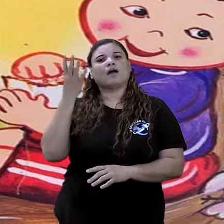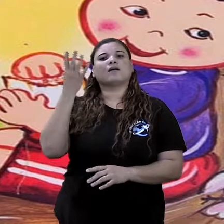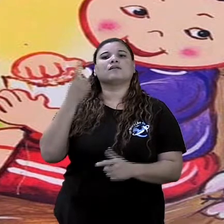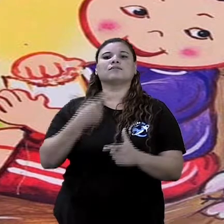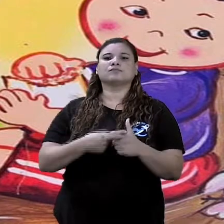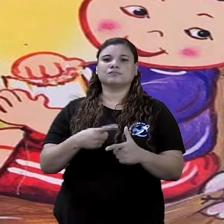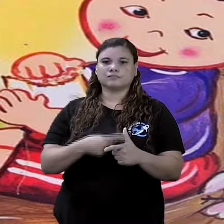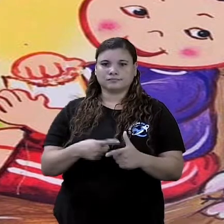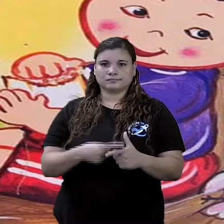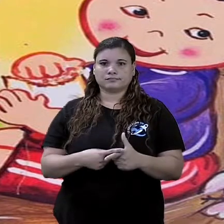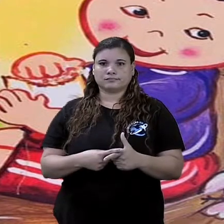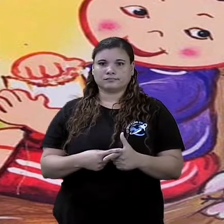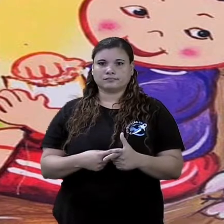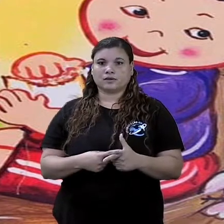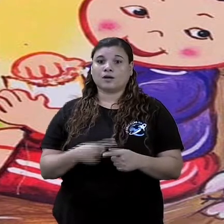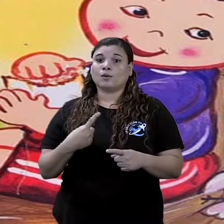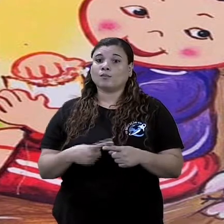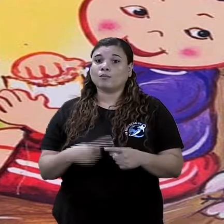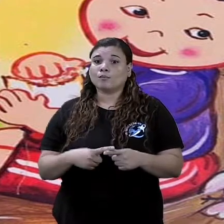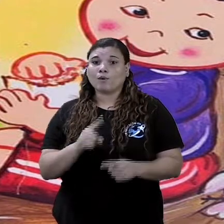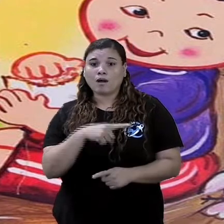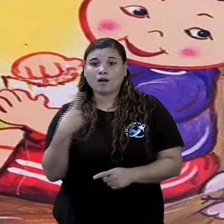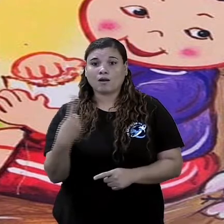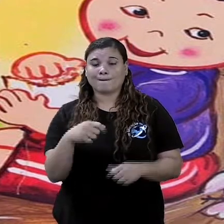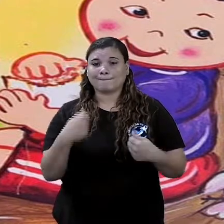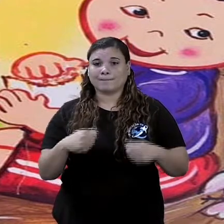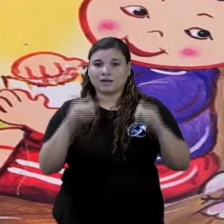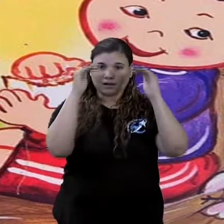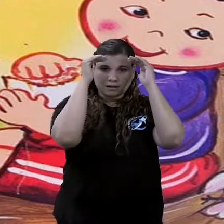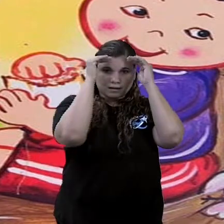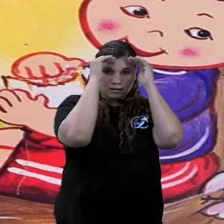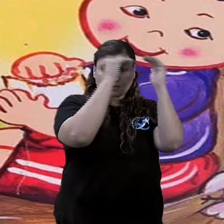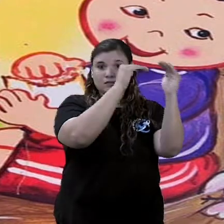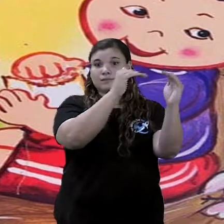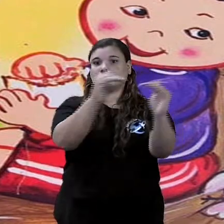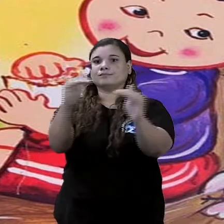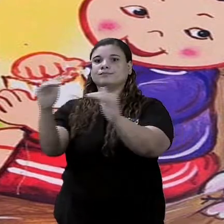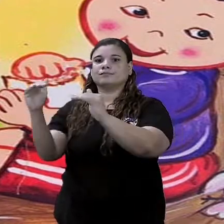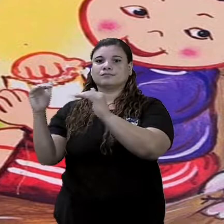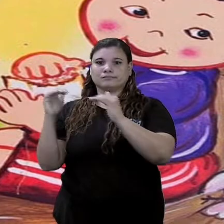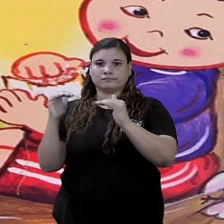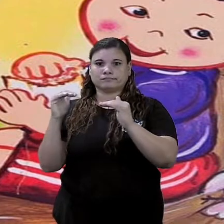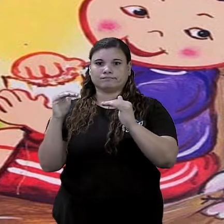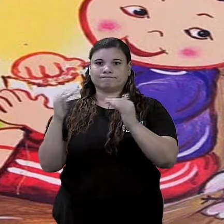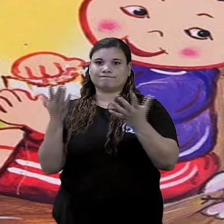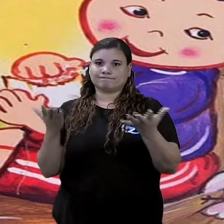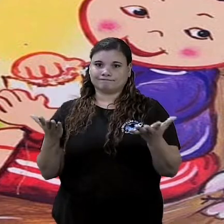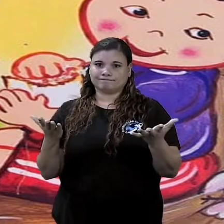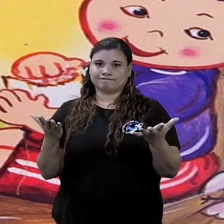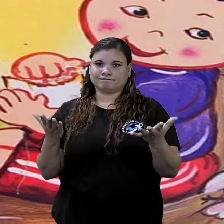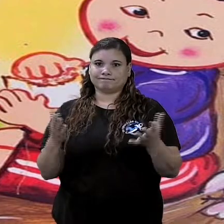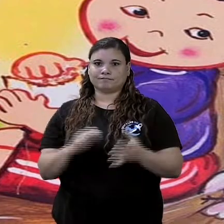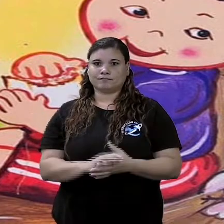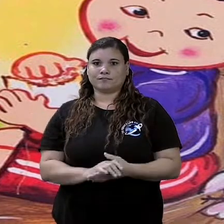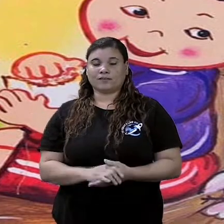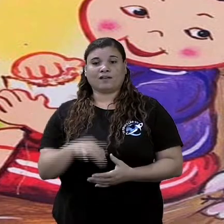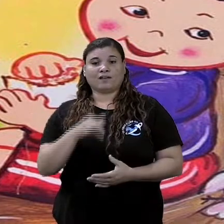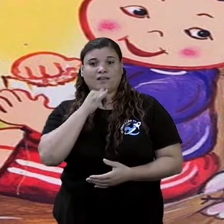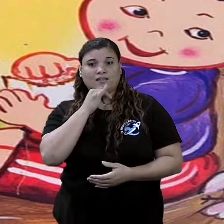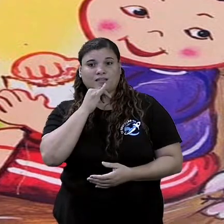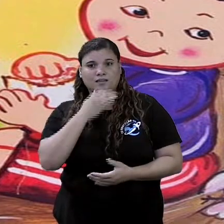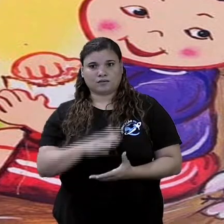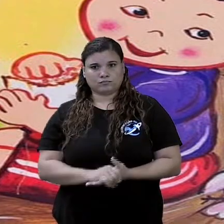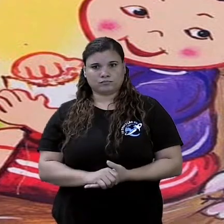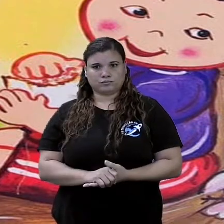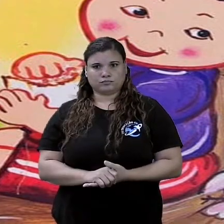outros, não é isso mesmo? E entender, precisa conversar. O que deixou o outro colega chateado